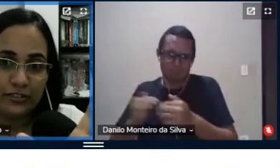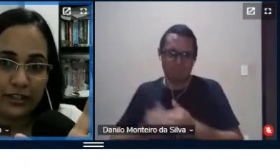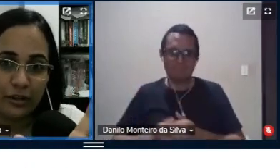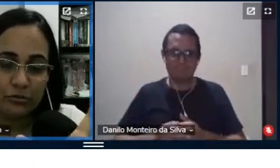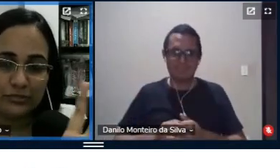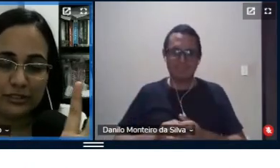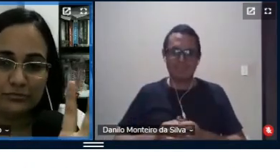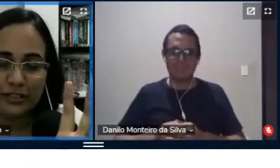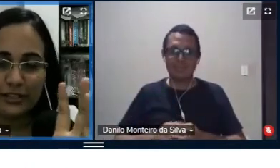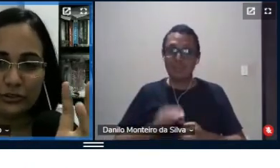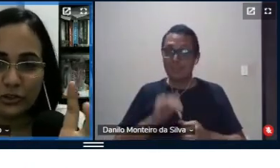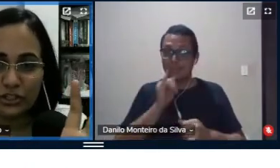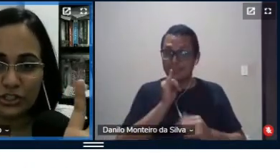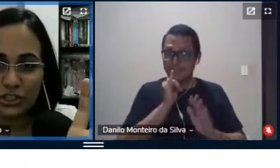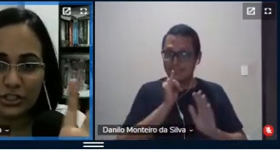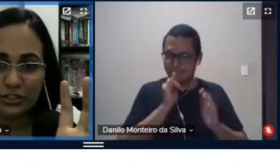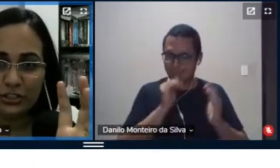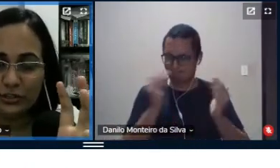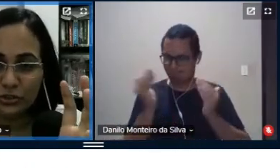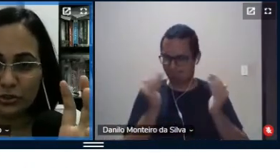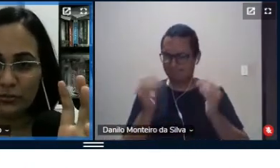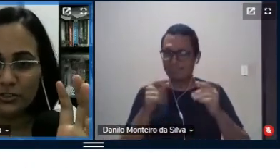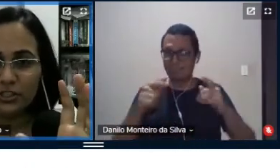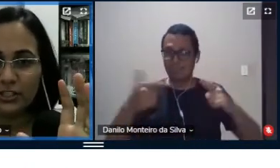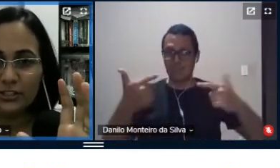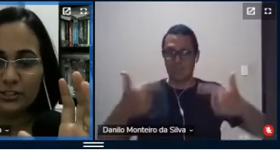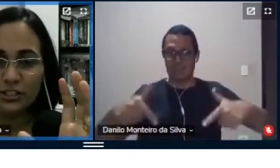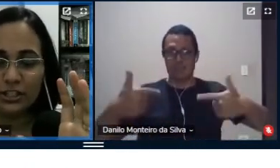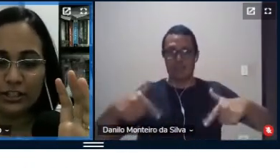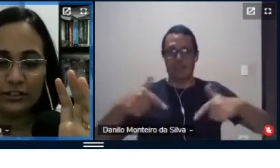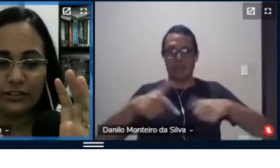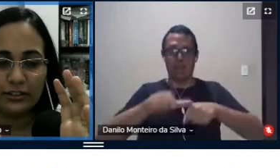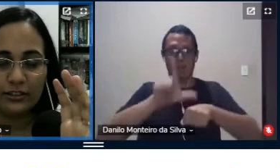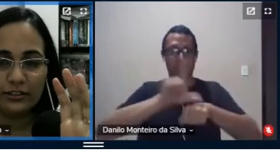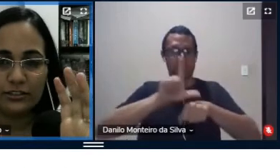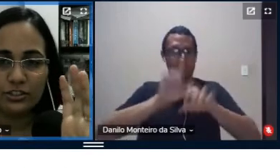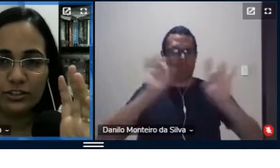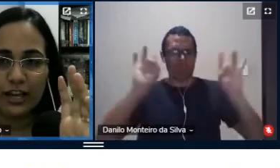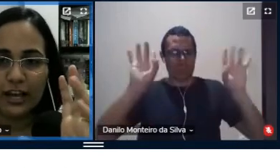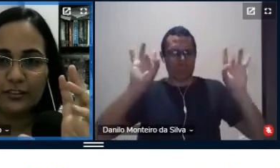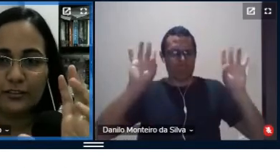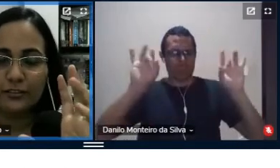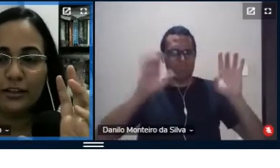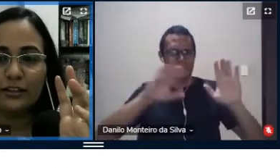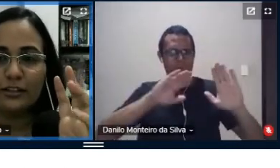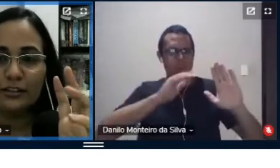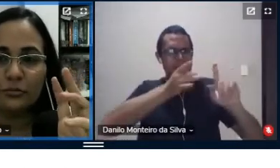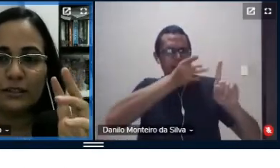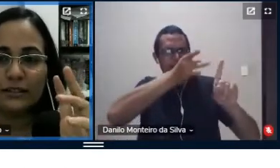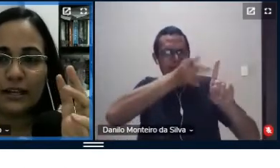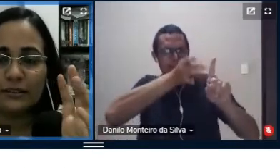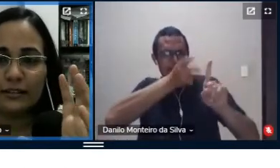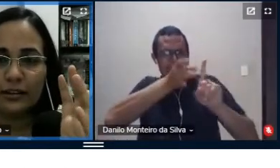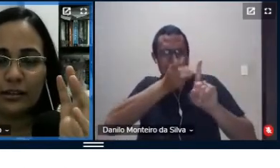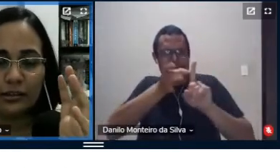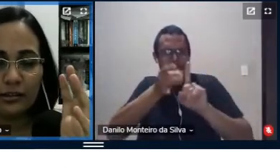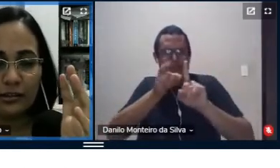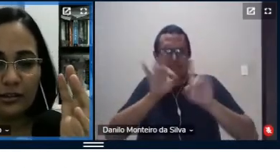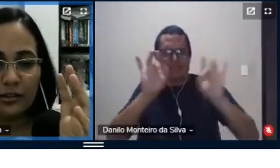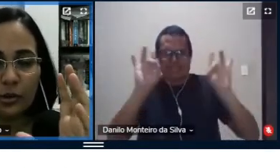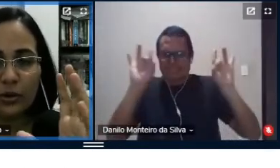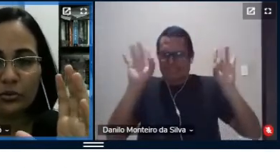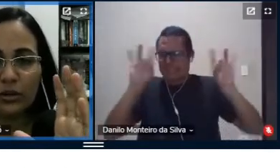loja de cristal, né? Aquelas lojas chiques que tem lá no shopping de taças, né? Que uma taça